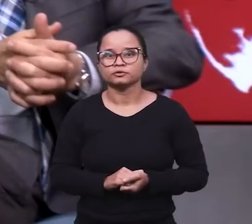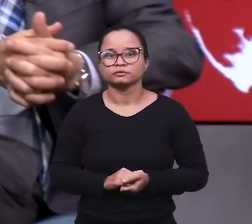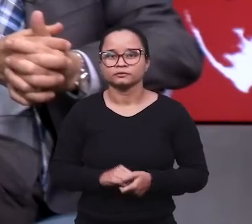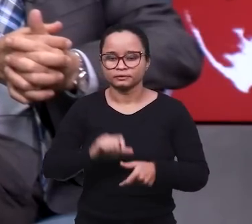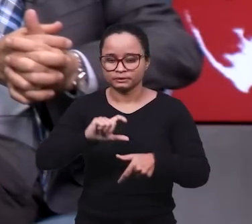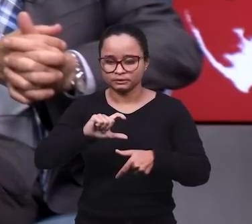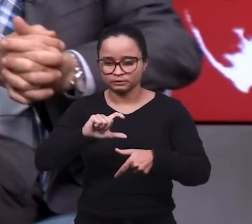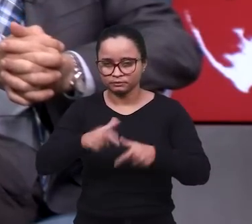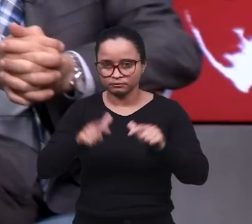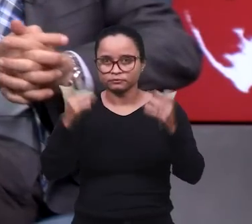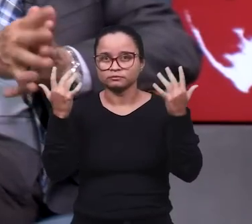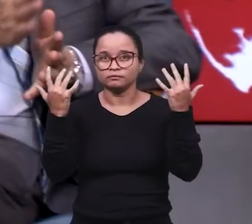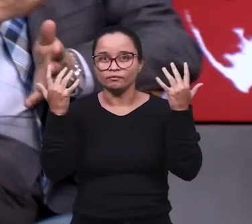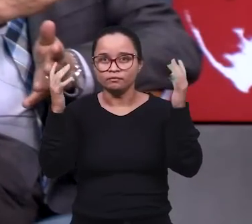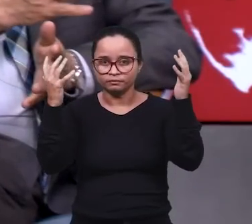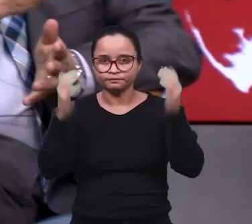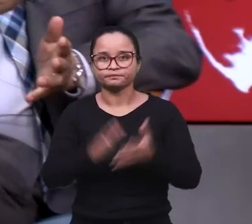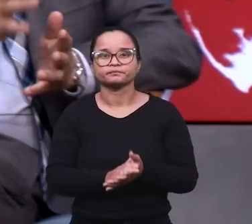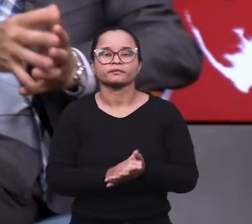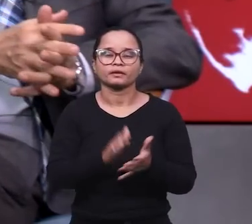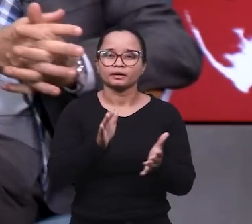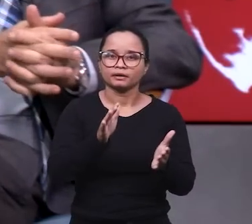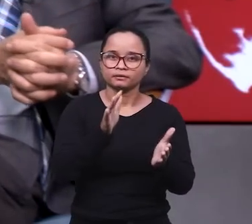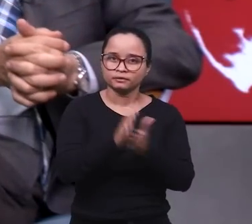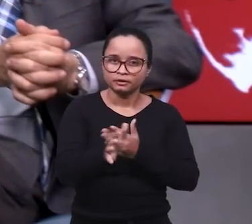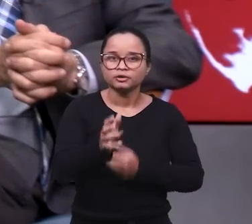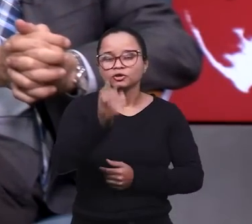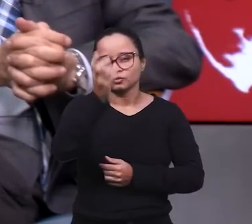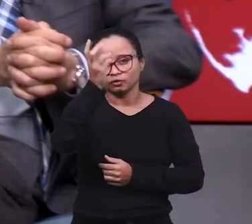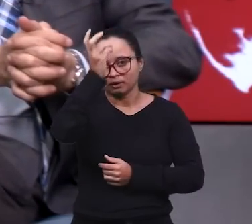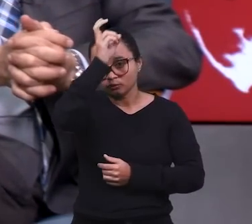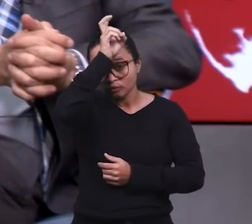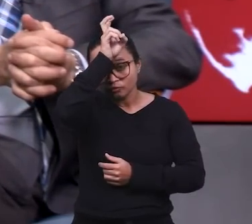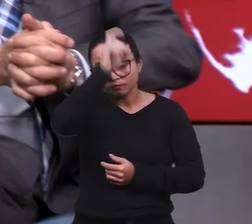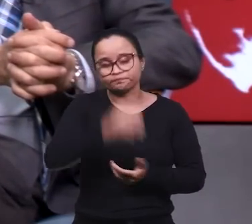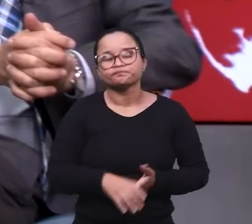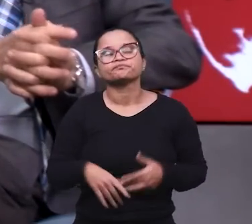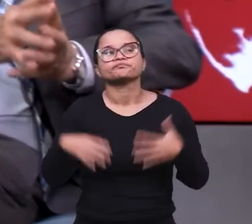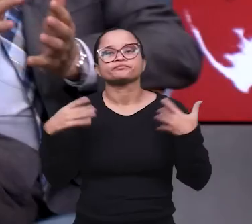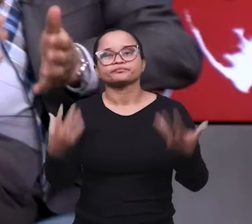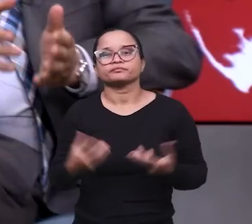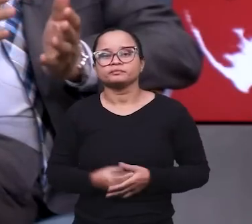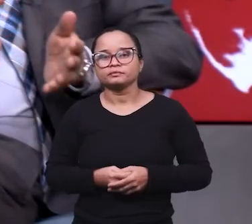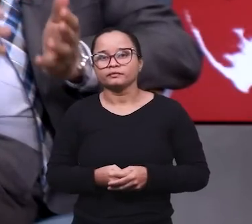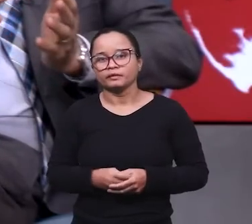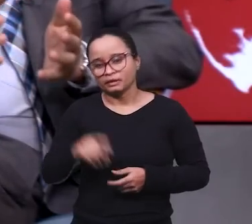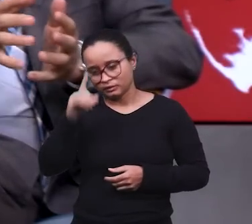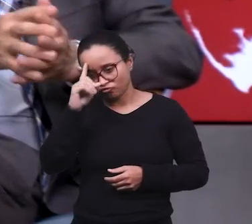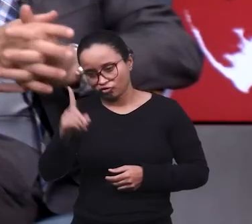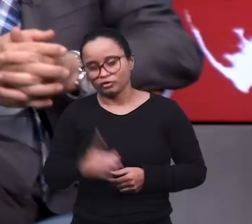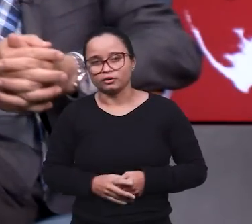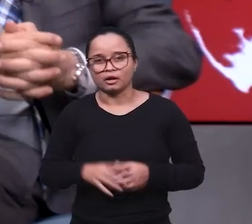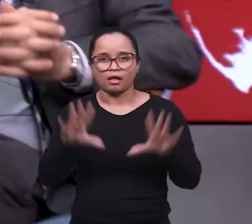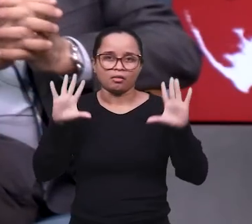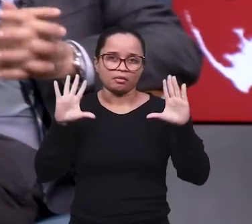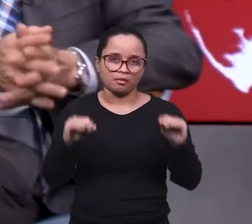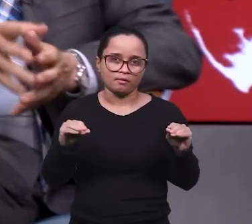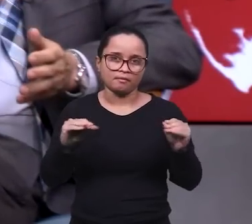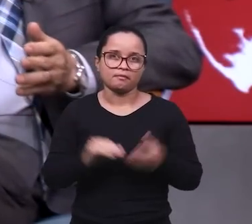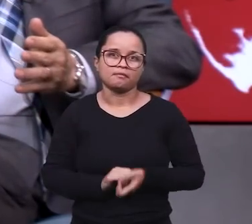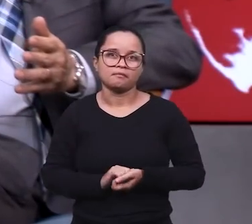aquilo que Israel comemorava, que era a saída do povo do Egito. E naquele dia, naquela noite,